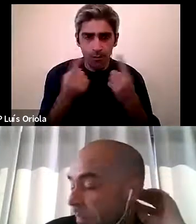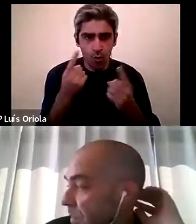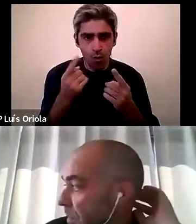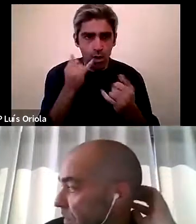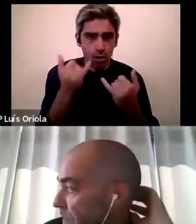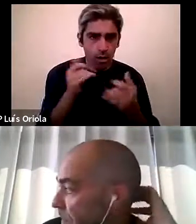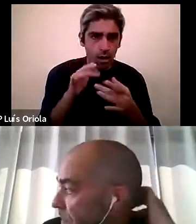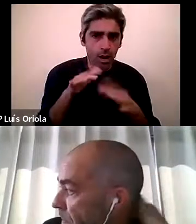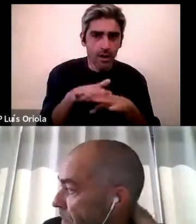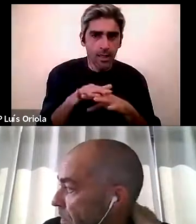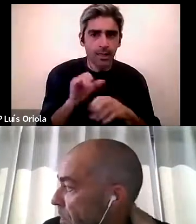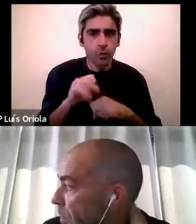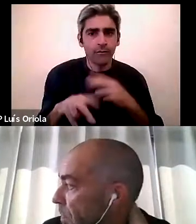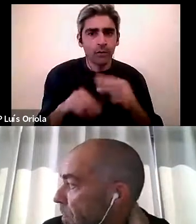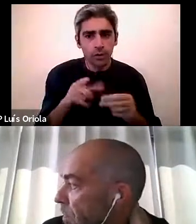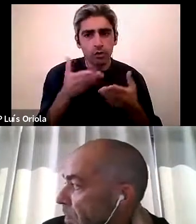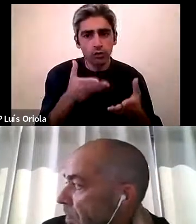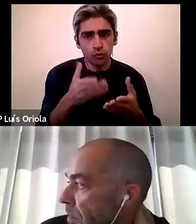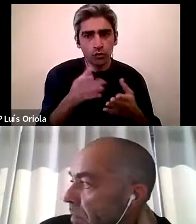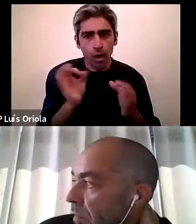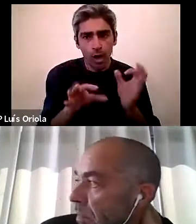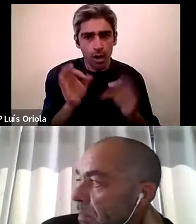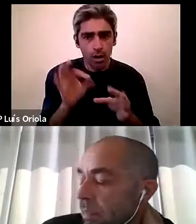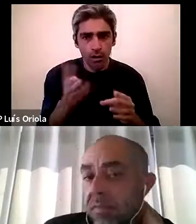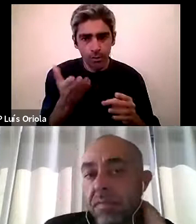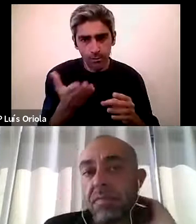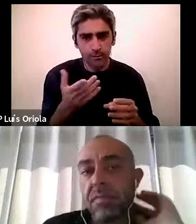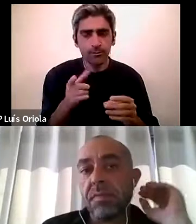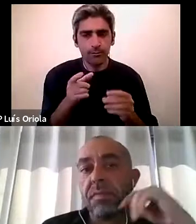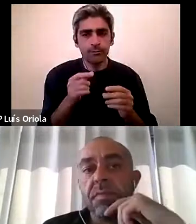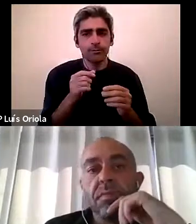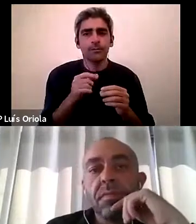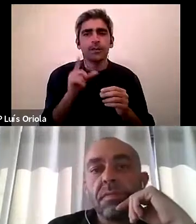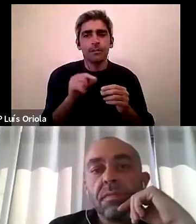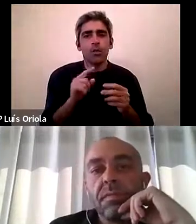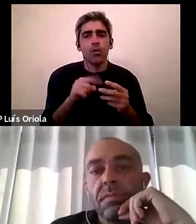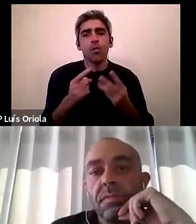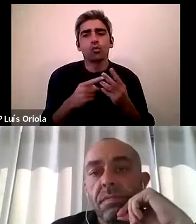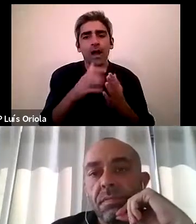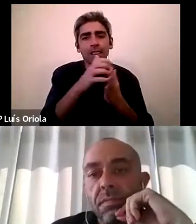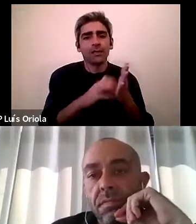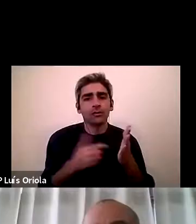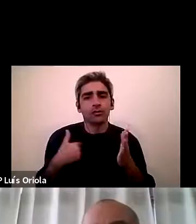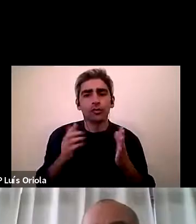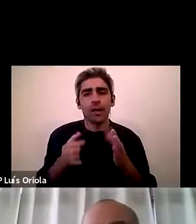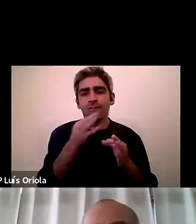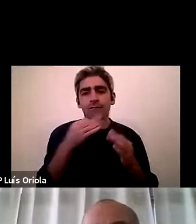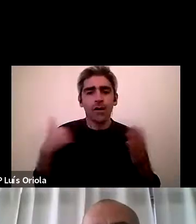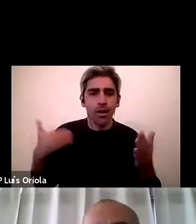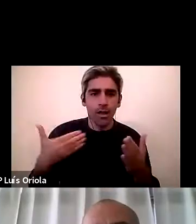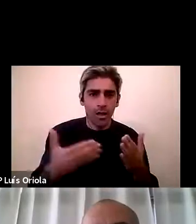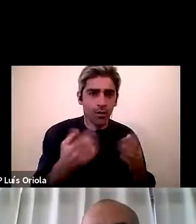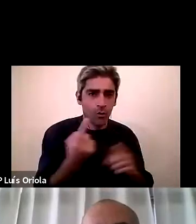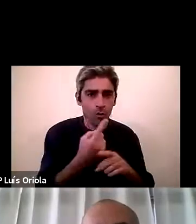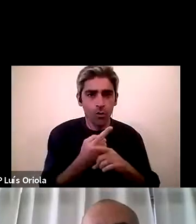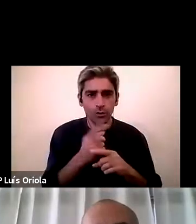ligar à rede de inovadores e ajudar-nos nesta emissão. E depois também alguns artigos daquilo que nós fomos falando a